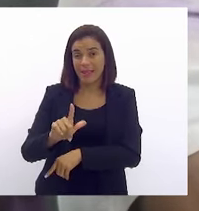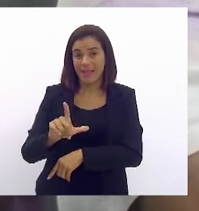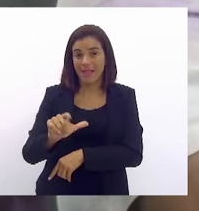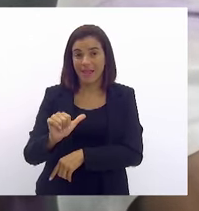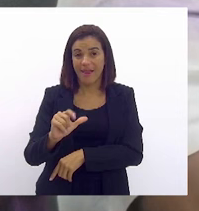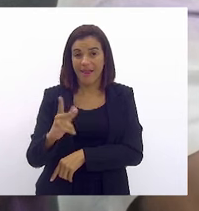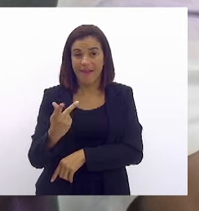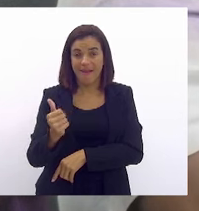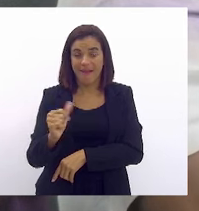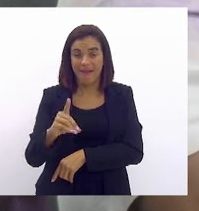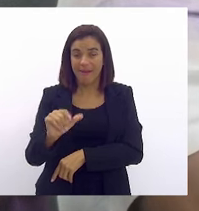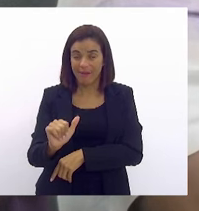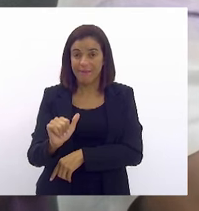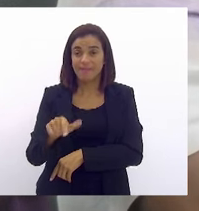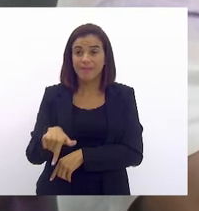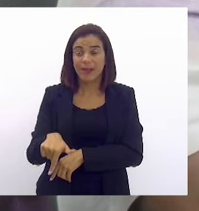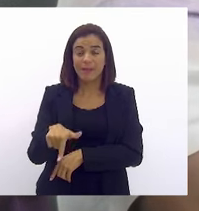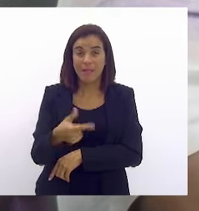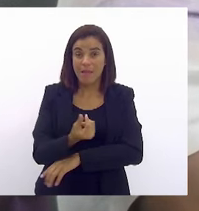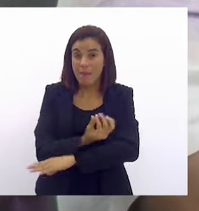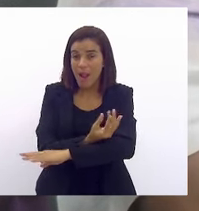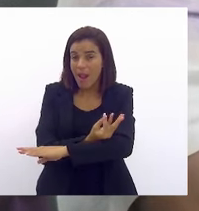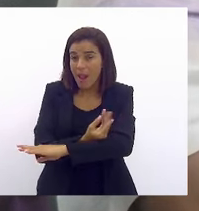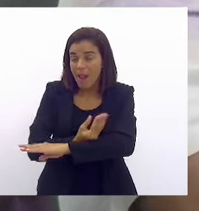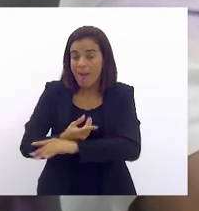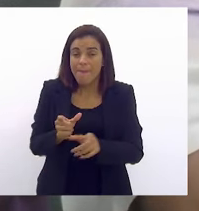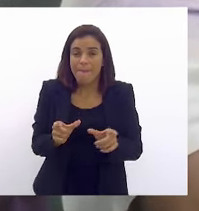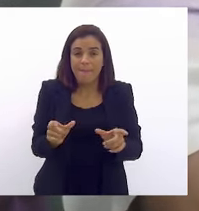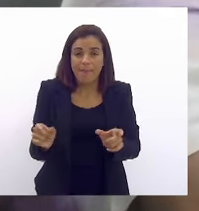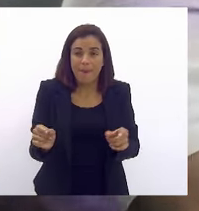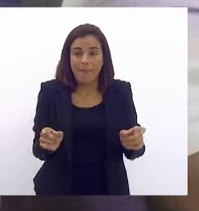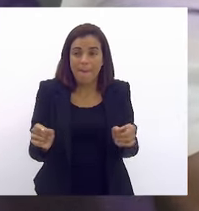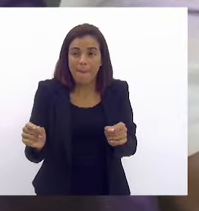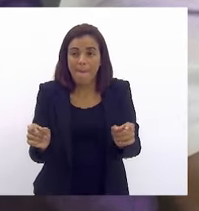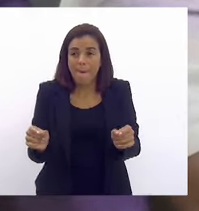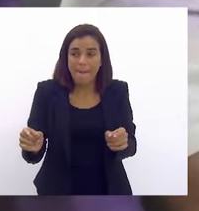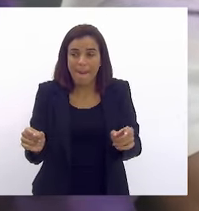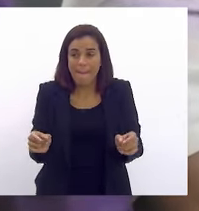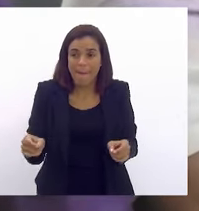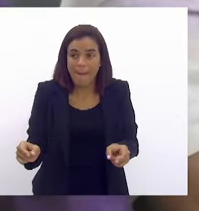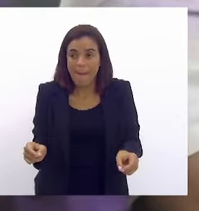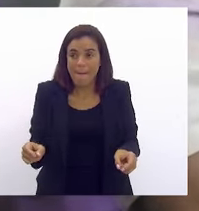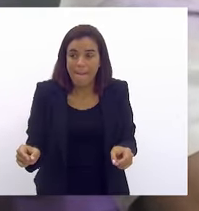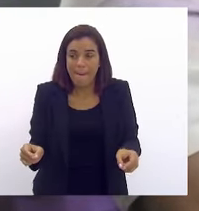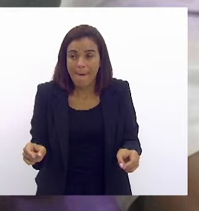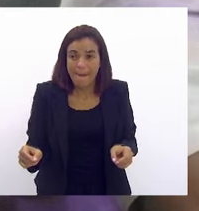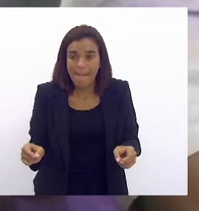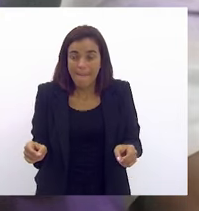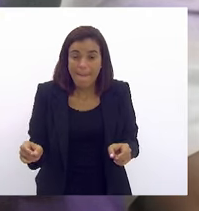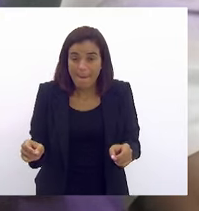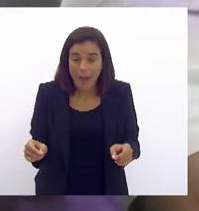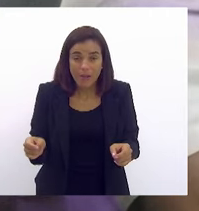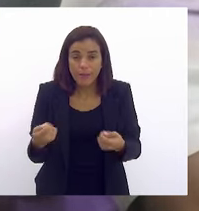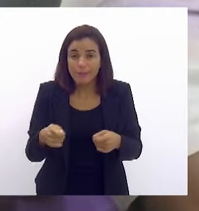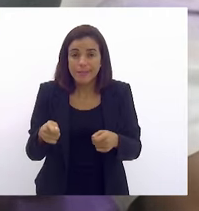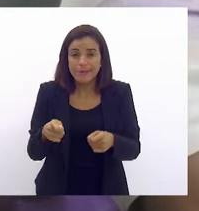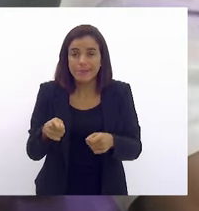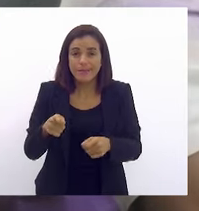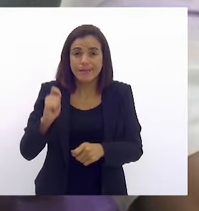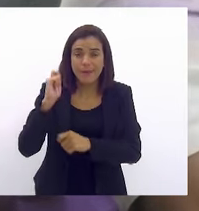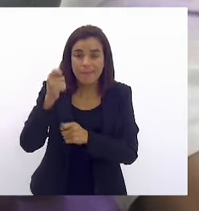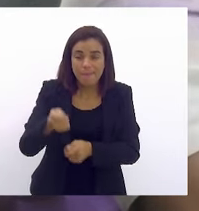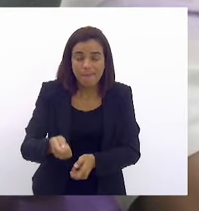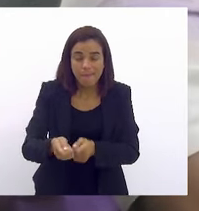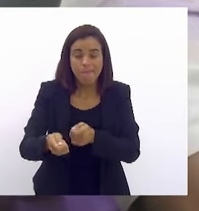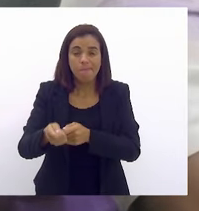ficam ali. Ali tem imensa quantidade de siri, hoje, que é a nossa Maricá, deputado, hoje não precisa nem pescar siri porque não tem preço,